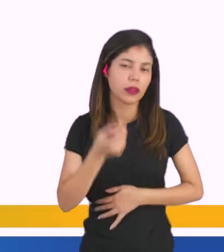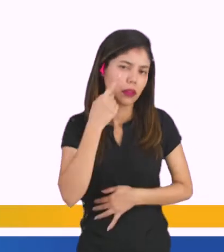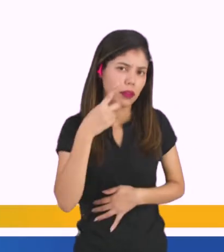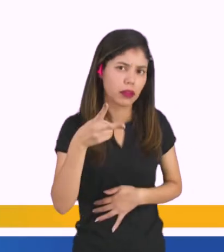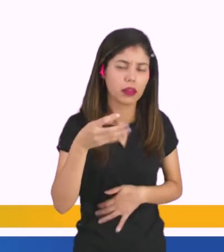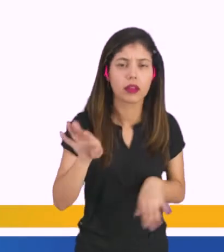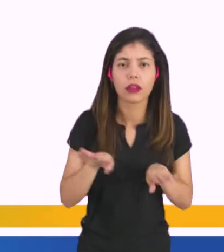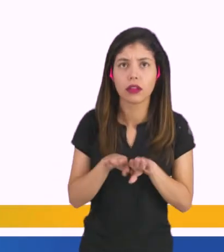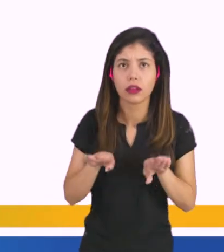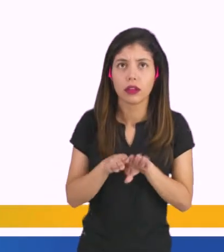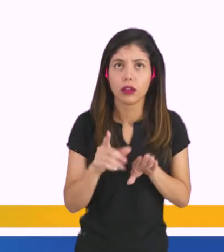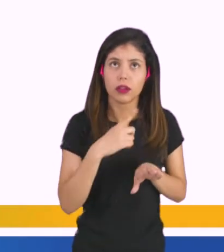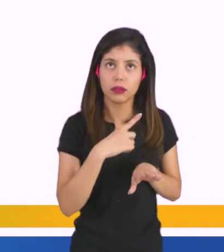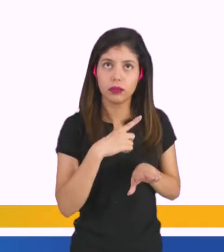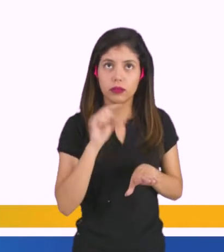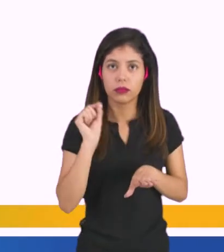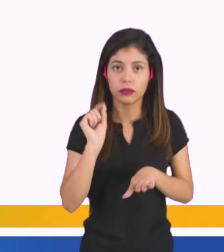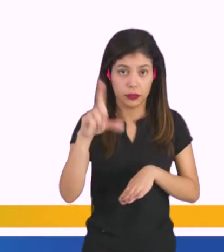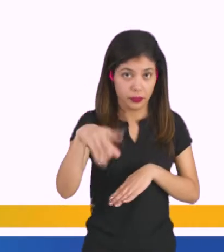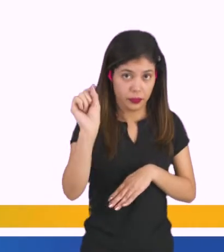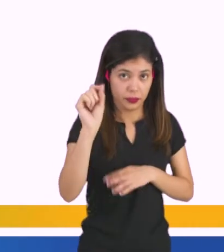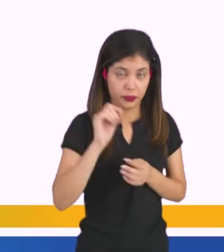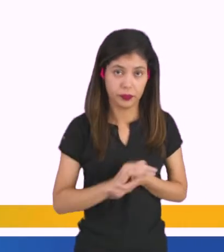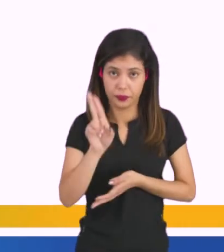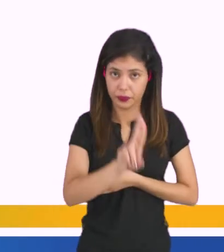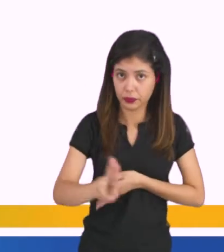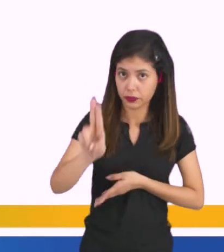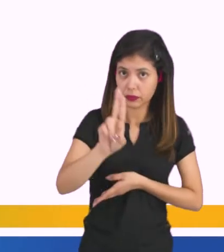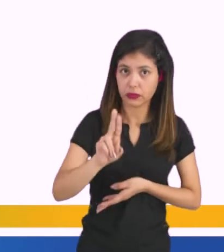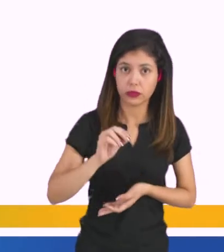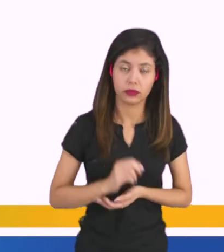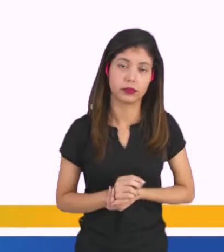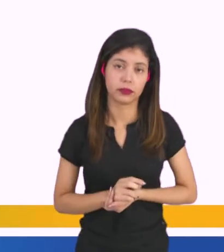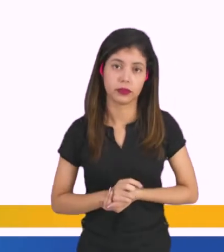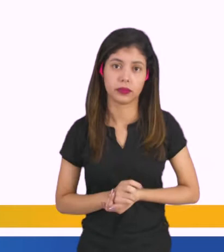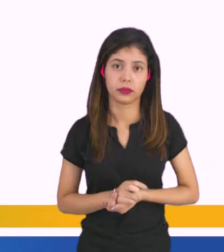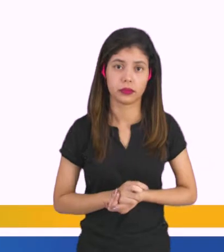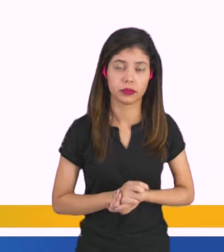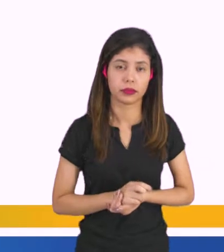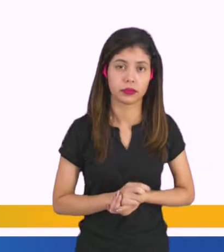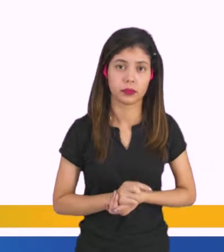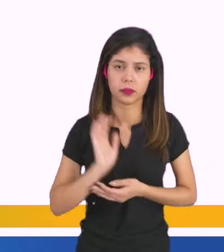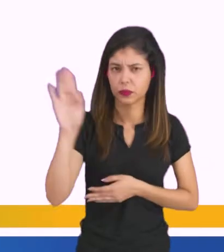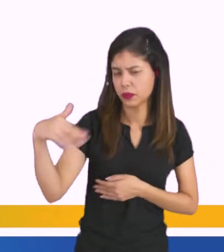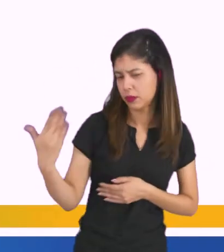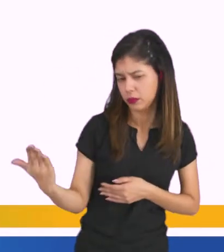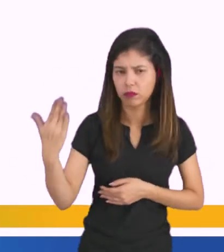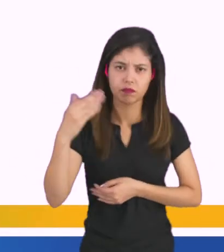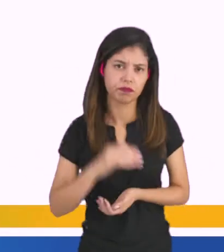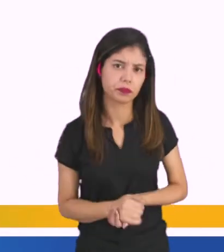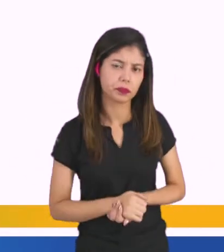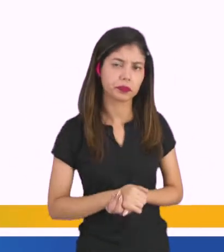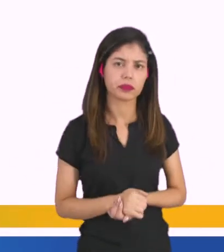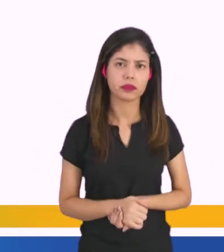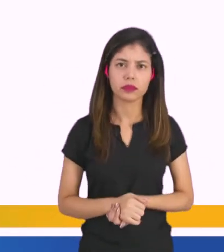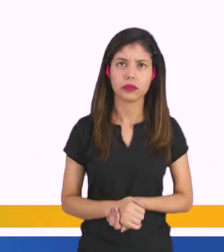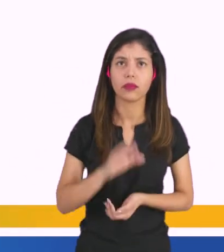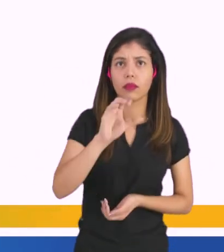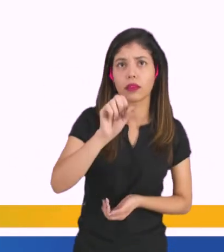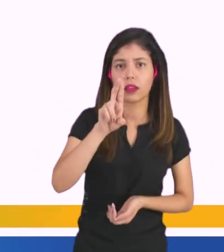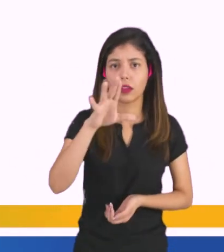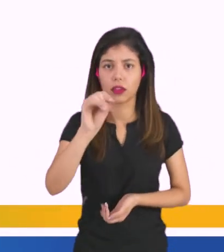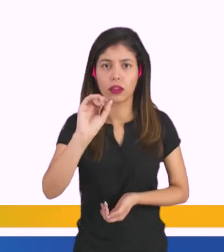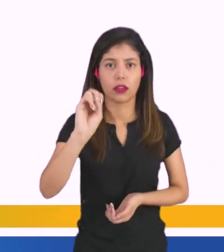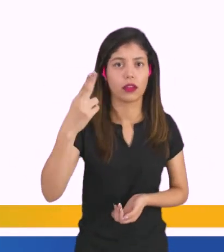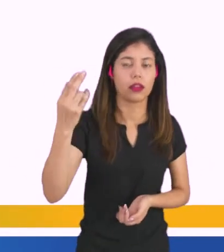Percebam também que nós temos ainda a escolha de utilizar o tipo de bebida, suco ou